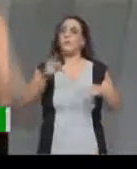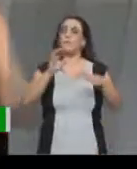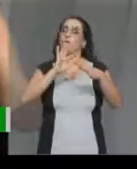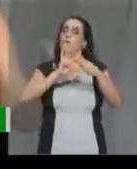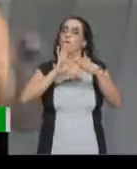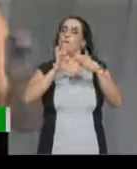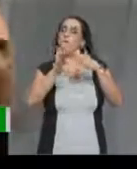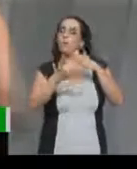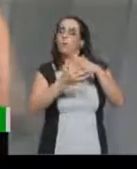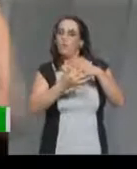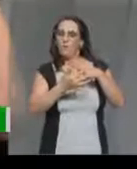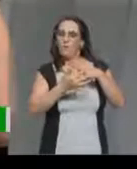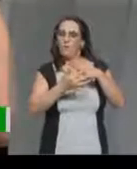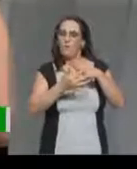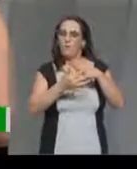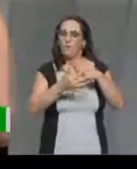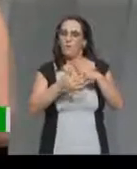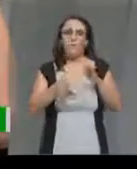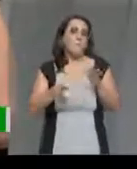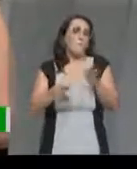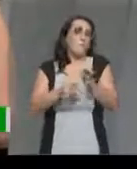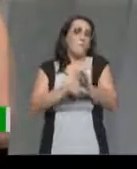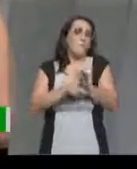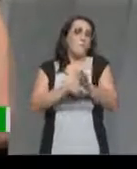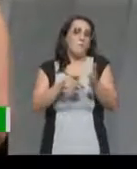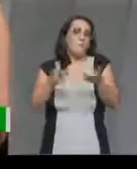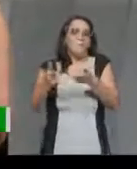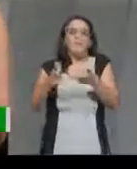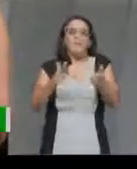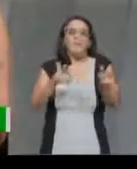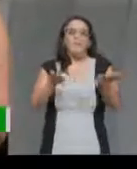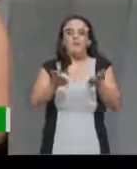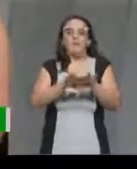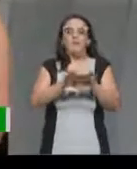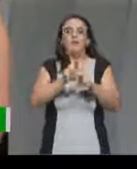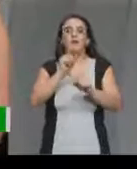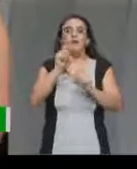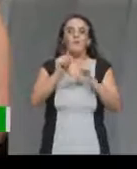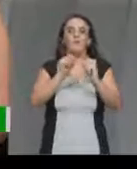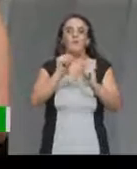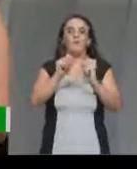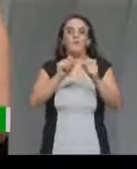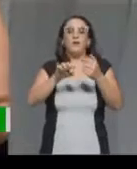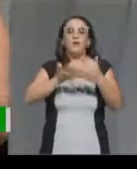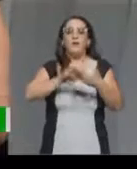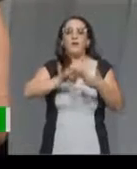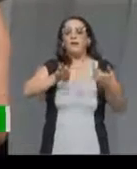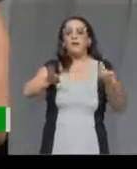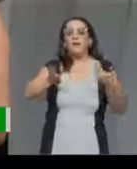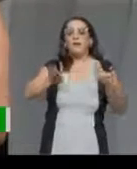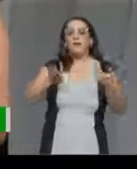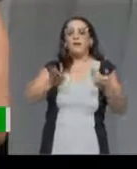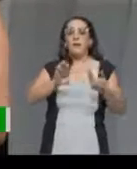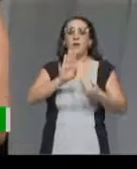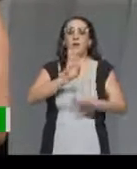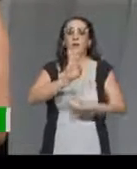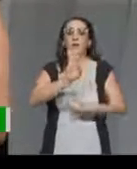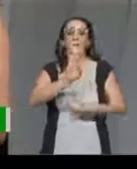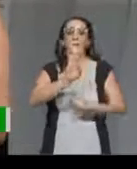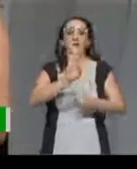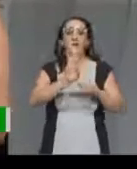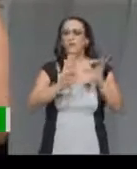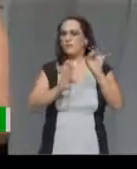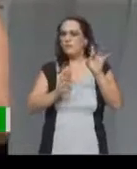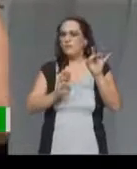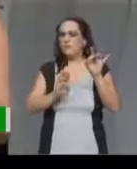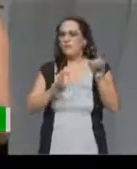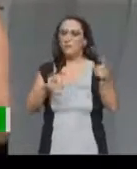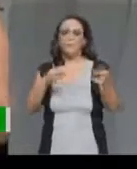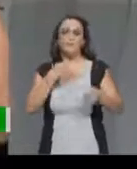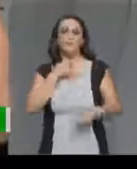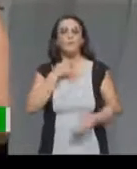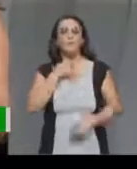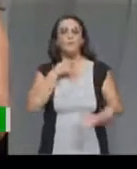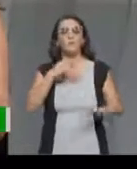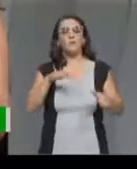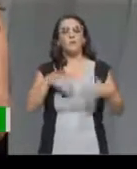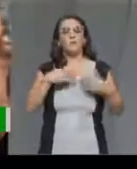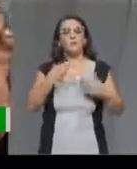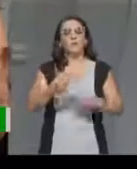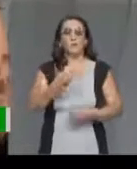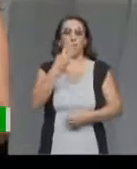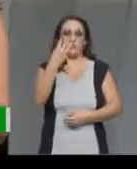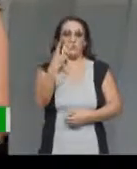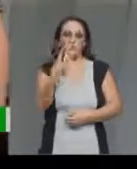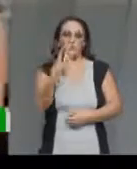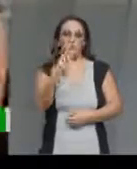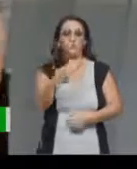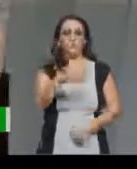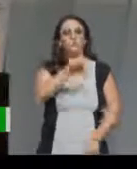separamos o B, não existe sílaba sem vogal, né? Não existe uma sílaba que seja uma consoante sozinha. Então, é trissílaba e o